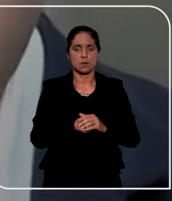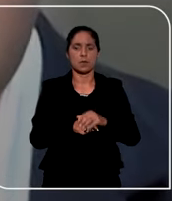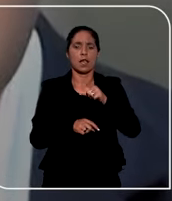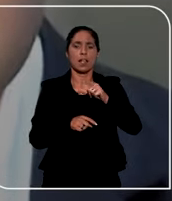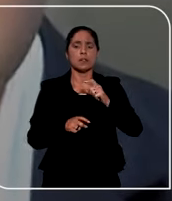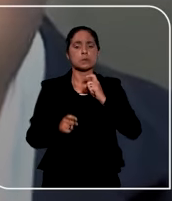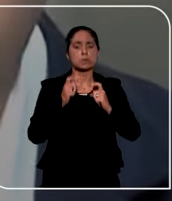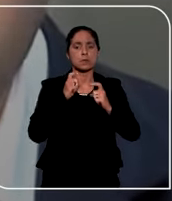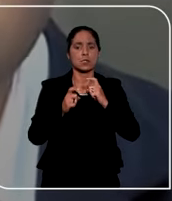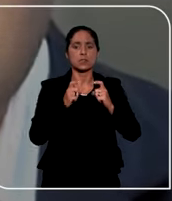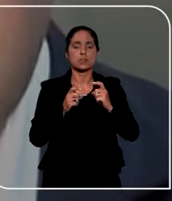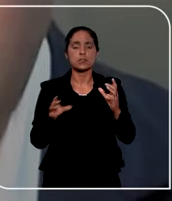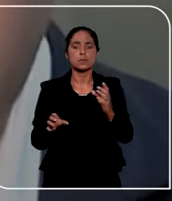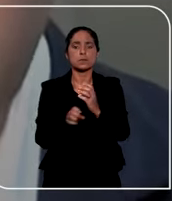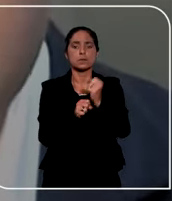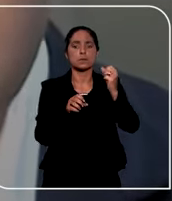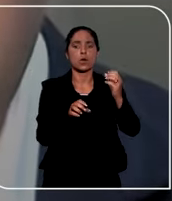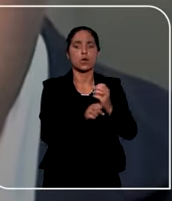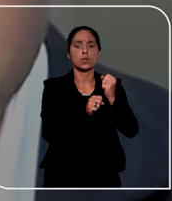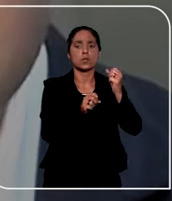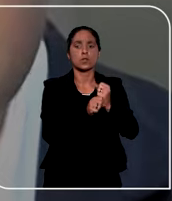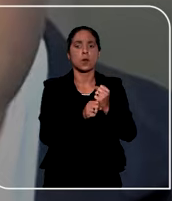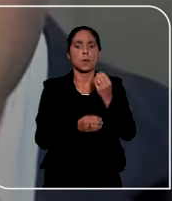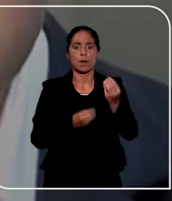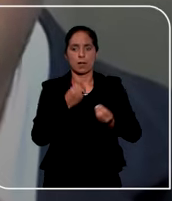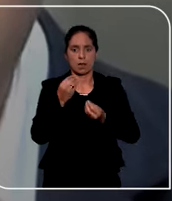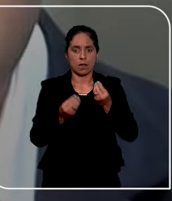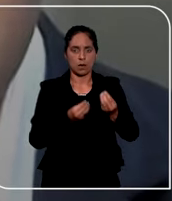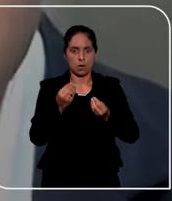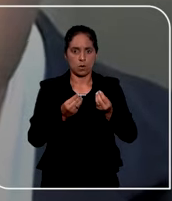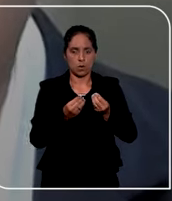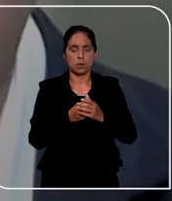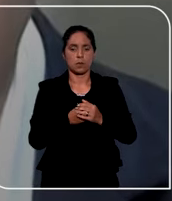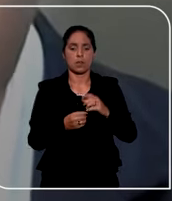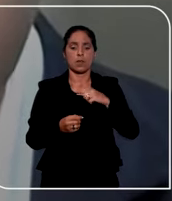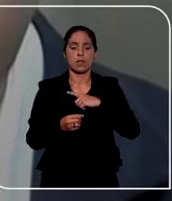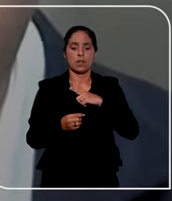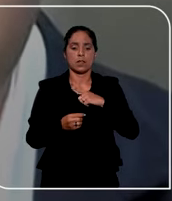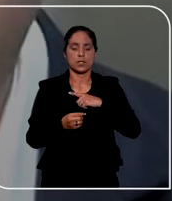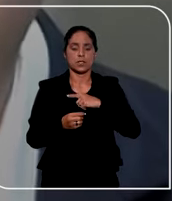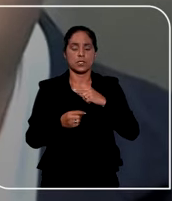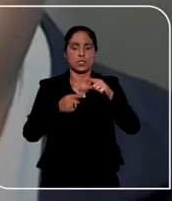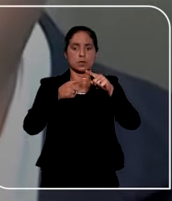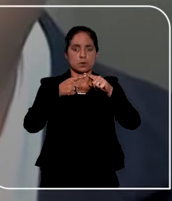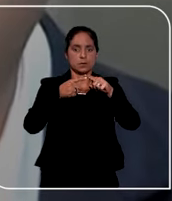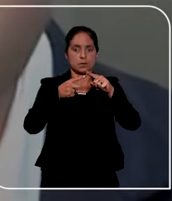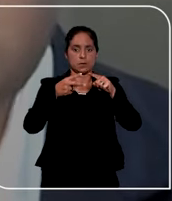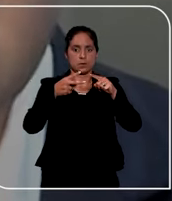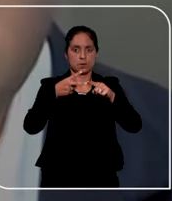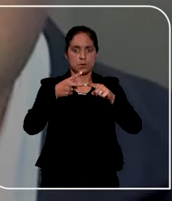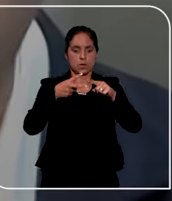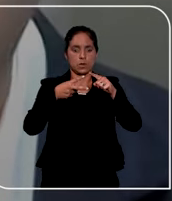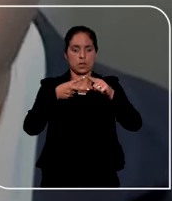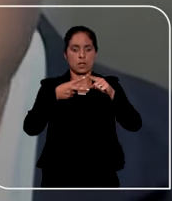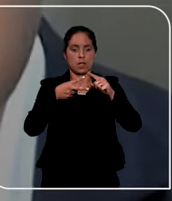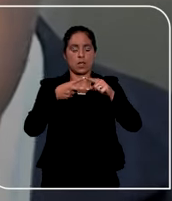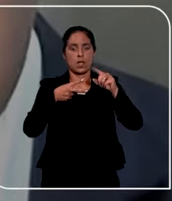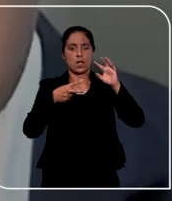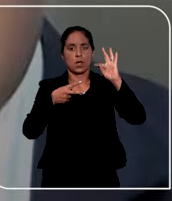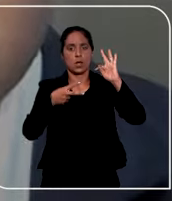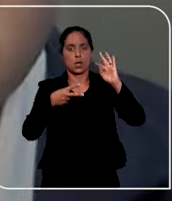se discutia se na base de cálculo do ICMS deveria ser composto pelo chamado tusd e